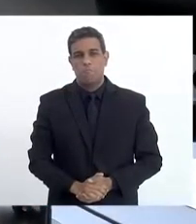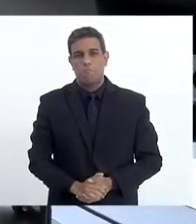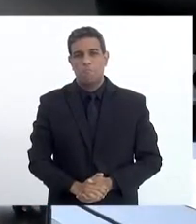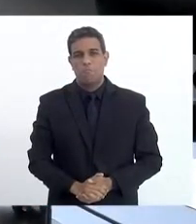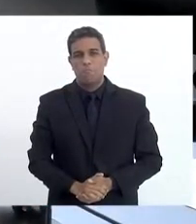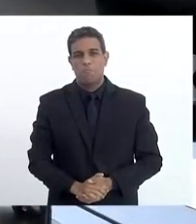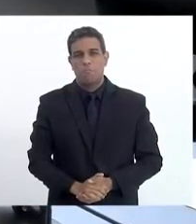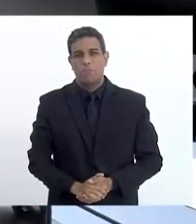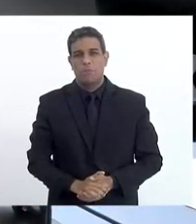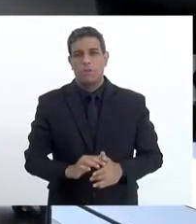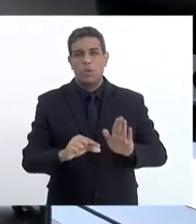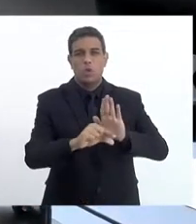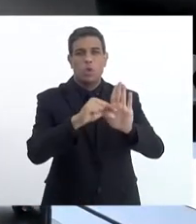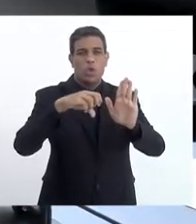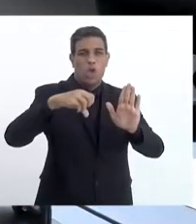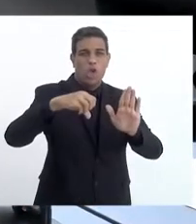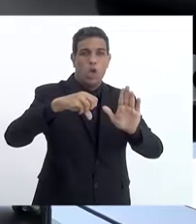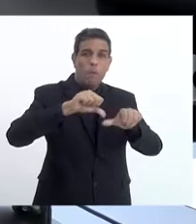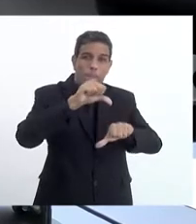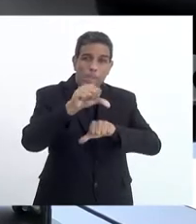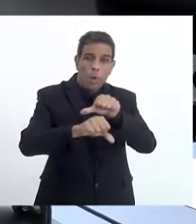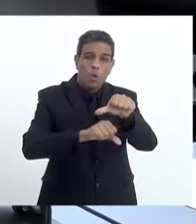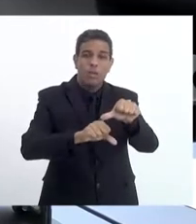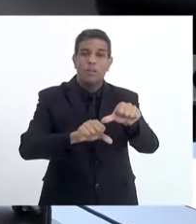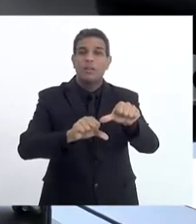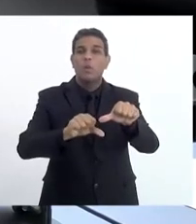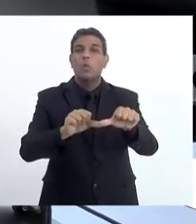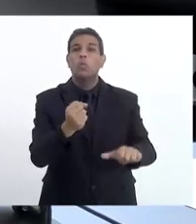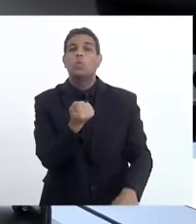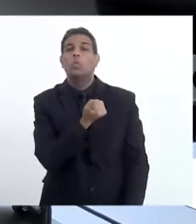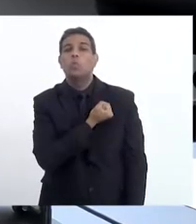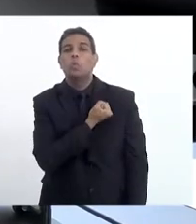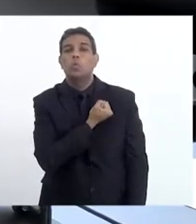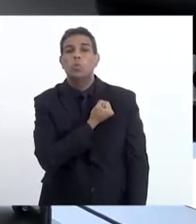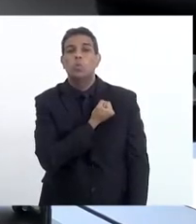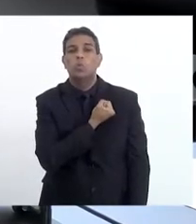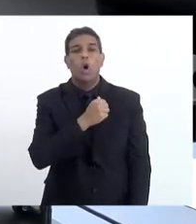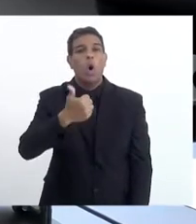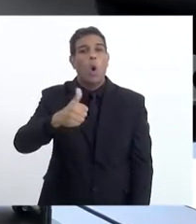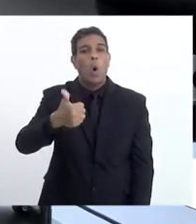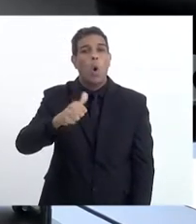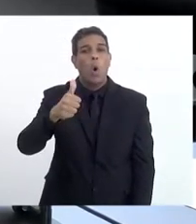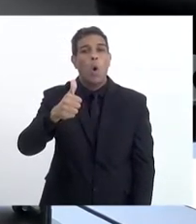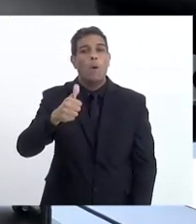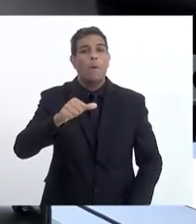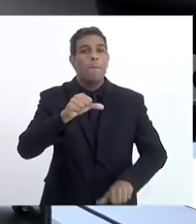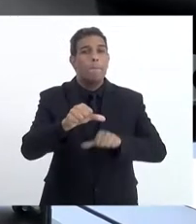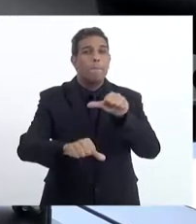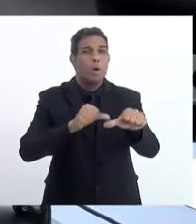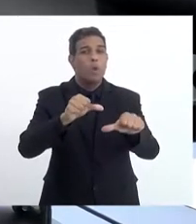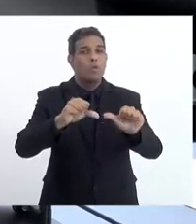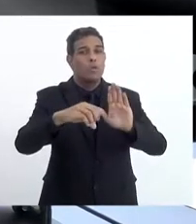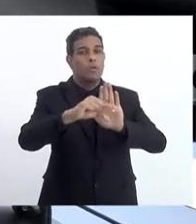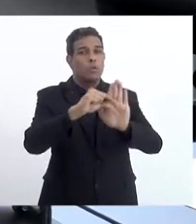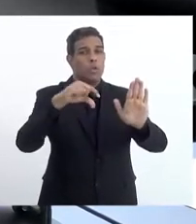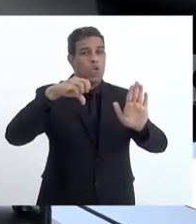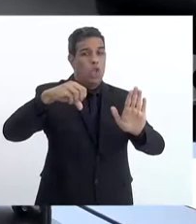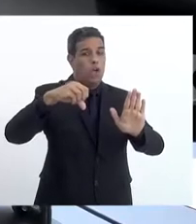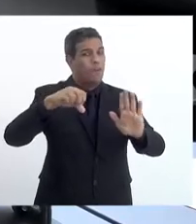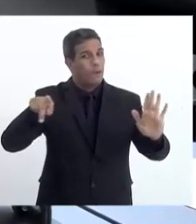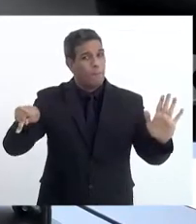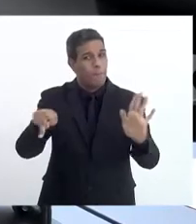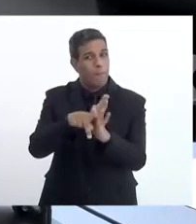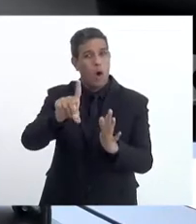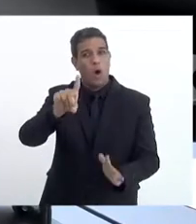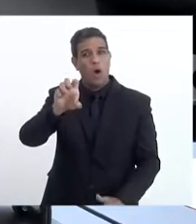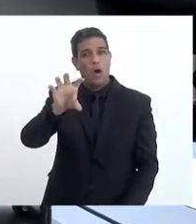mais o 9. O inciso que tem que modificar é o inciso 11. Porque o inciso 9 já é o DETRAN